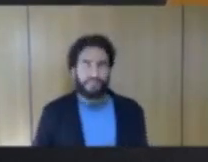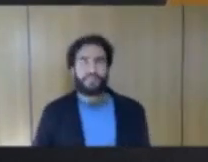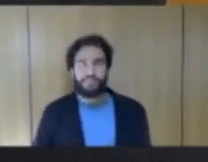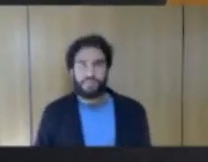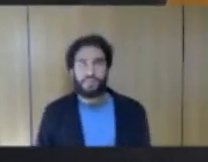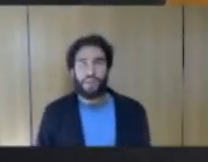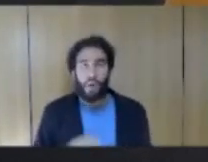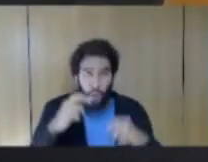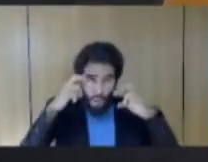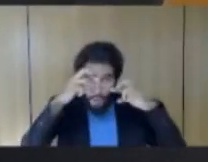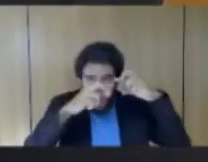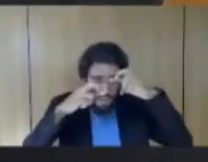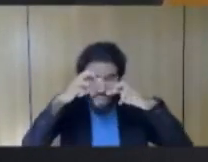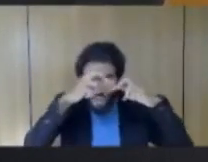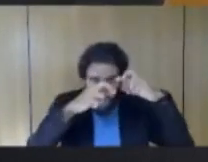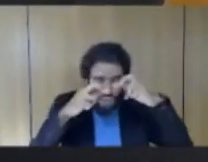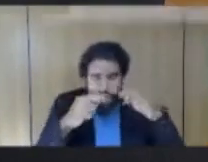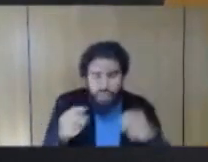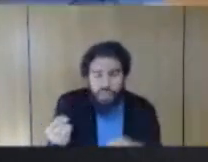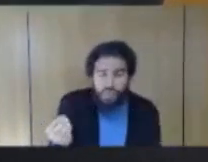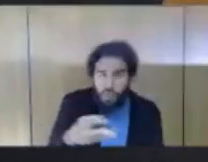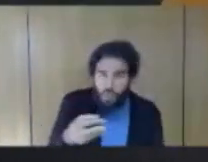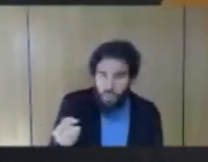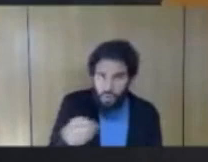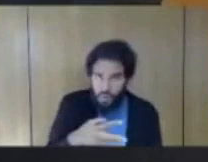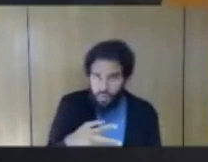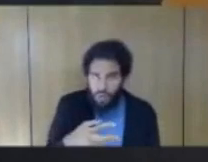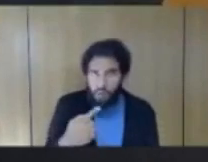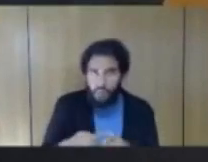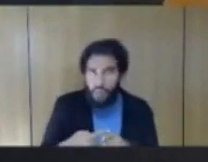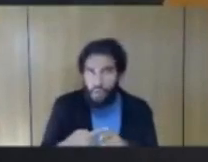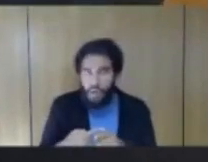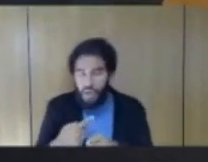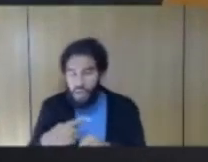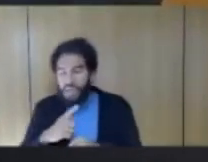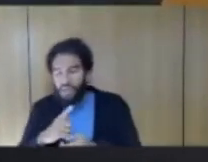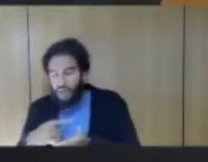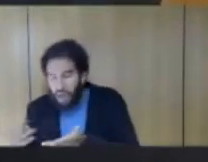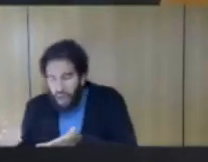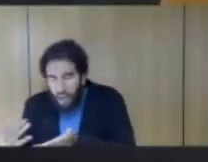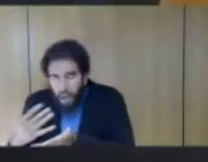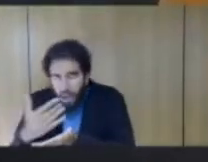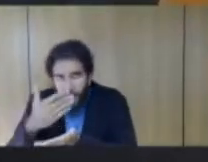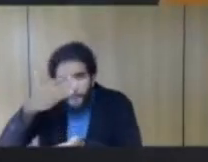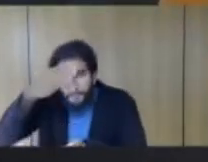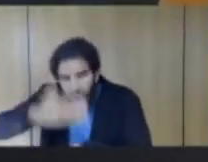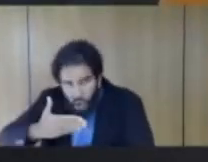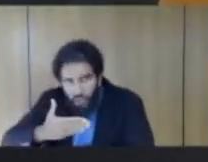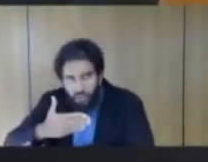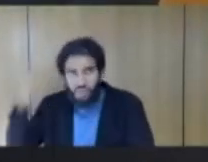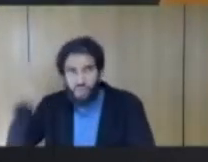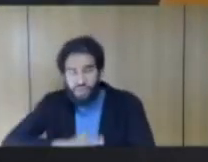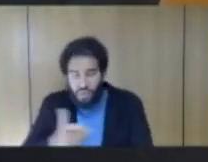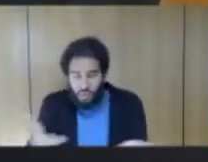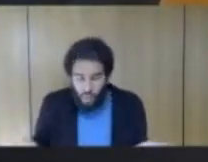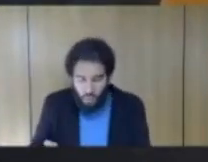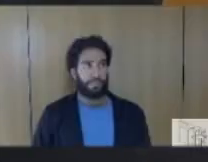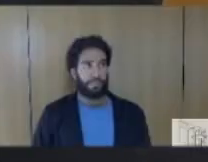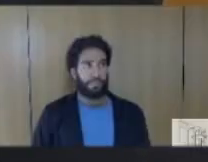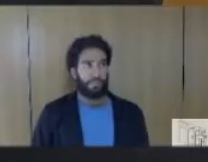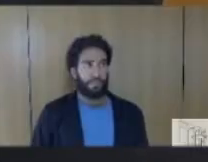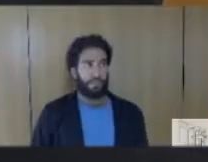operações derivadas desse conjunto de provas que foi colhido no dia de hoje